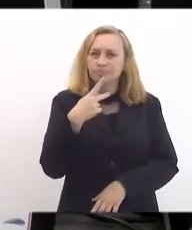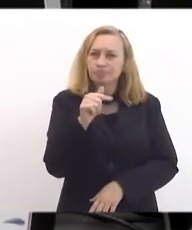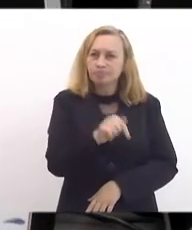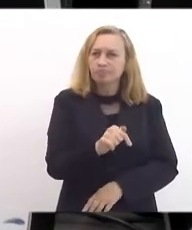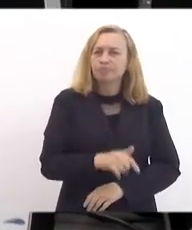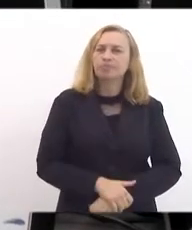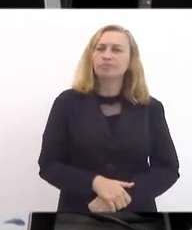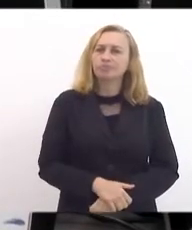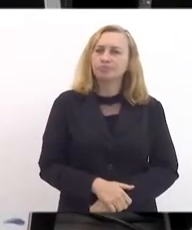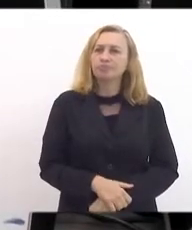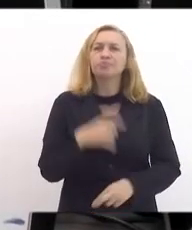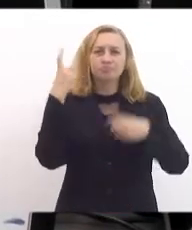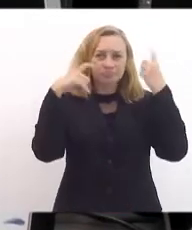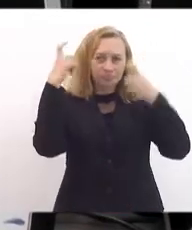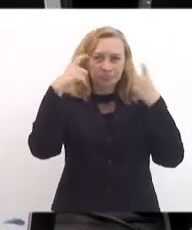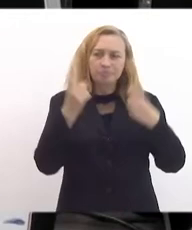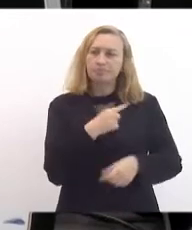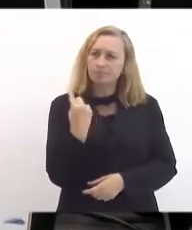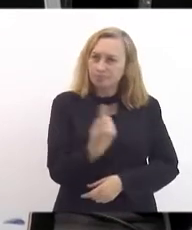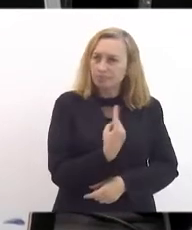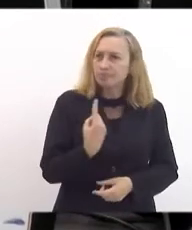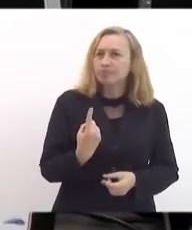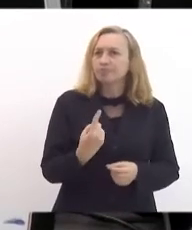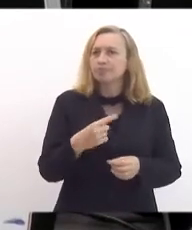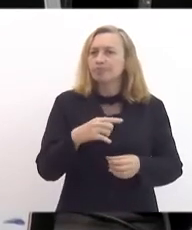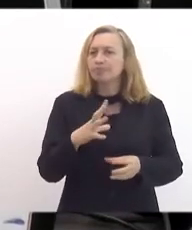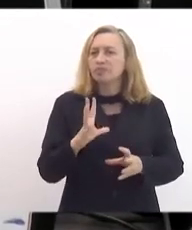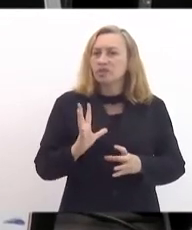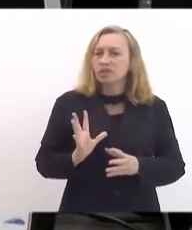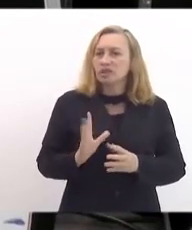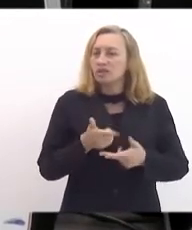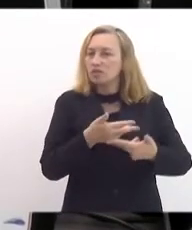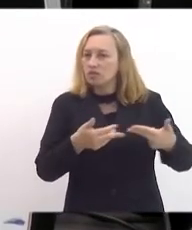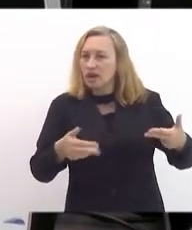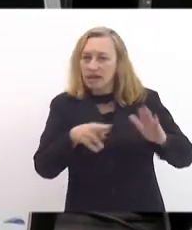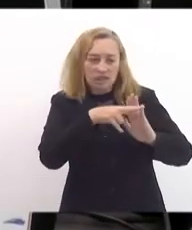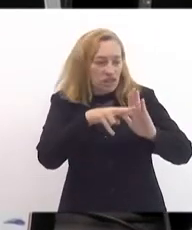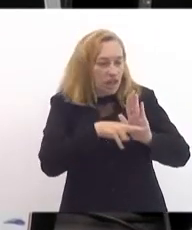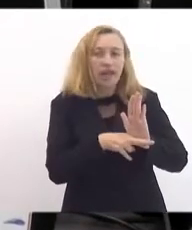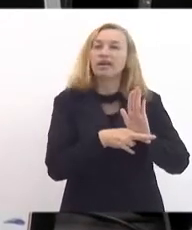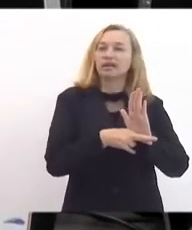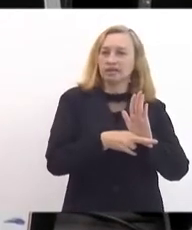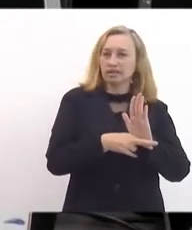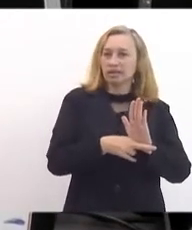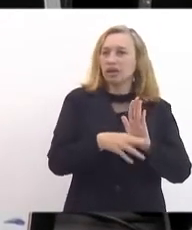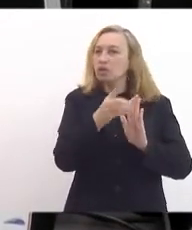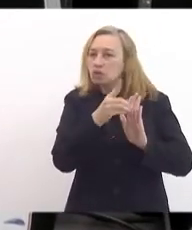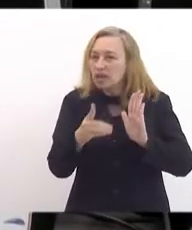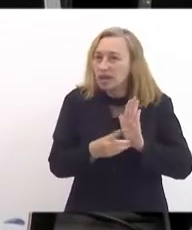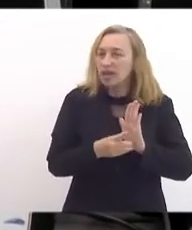aqui né preocupação Nossa também com esse acúmulo de normas né o decreto